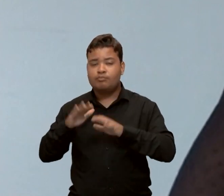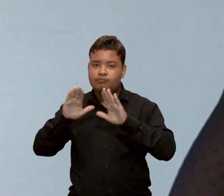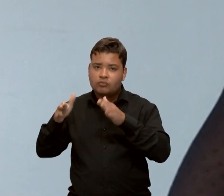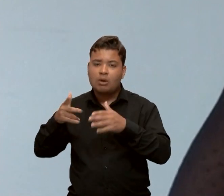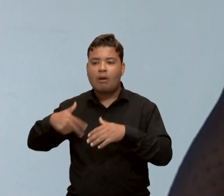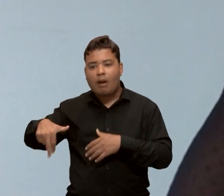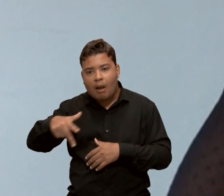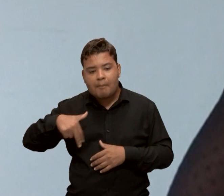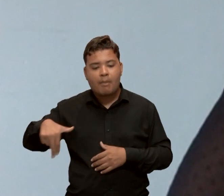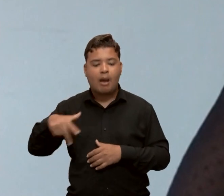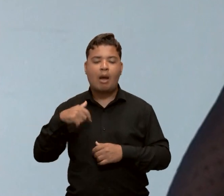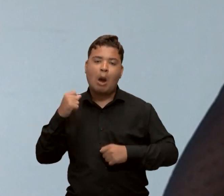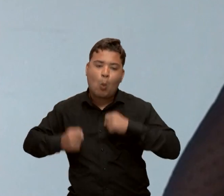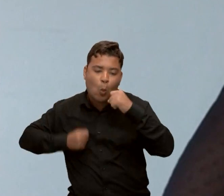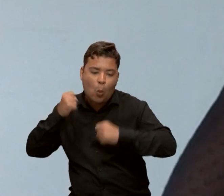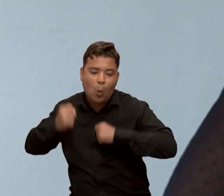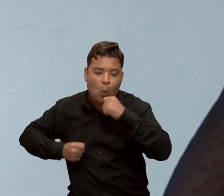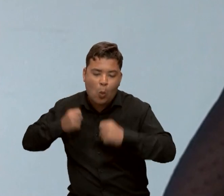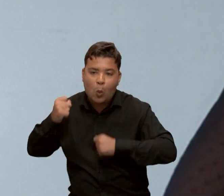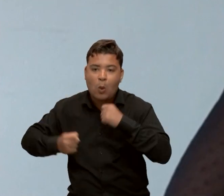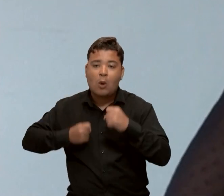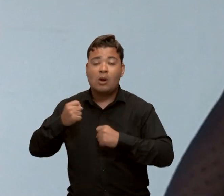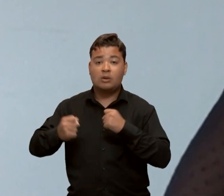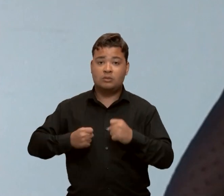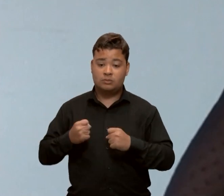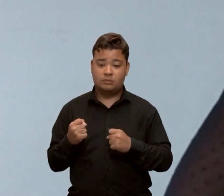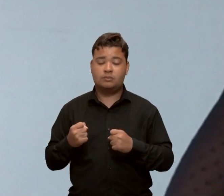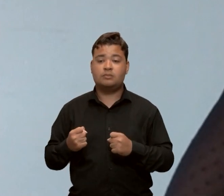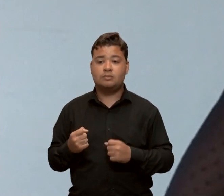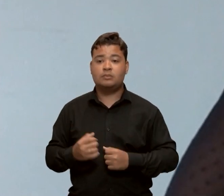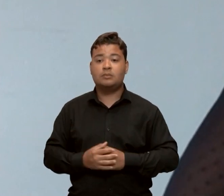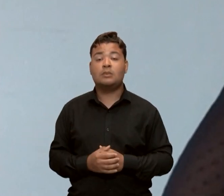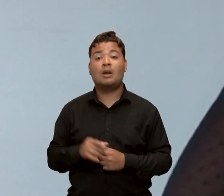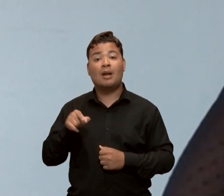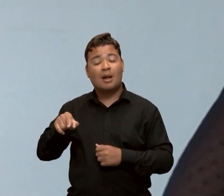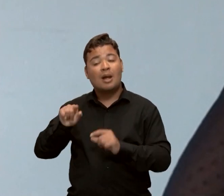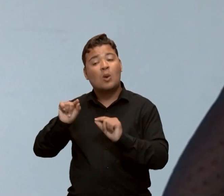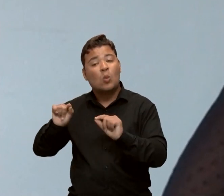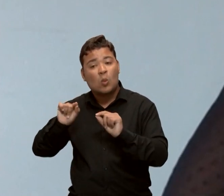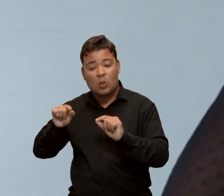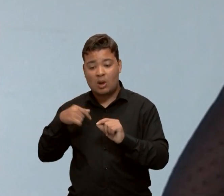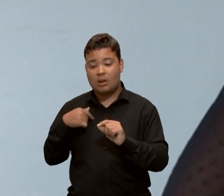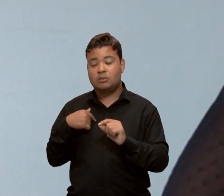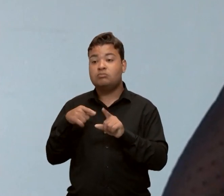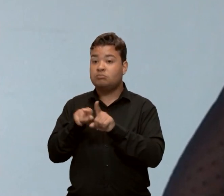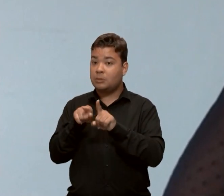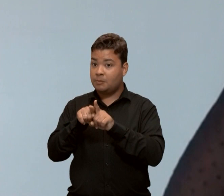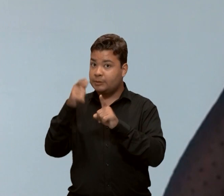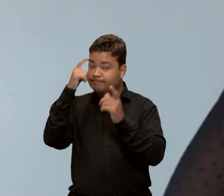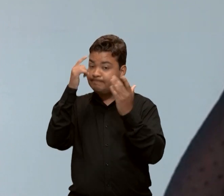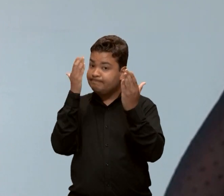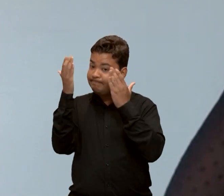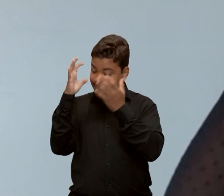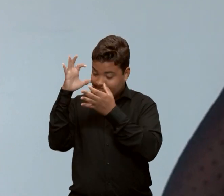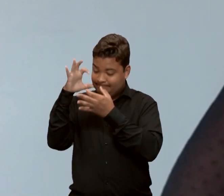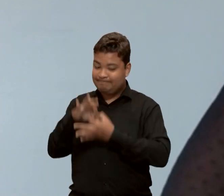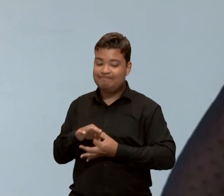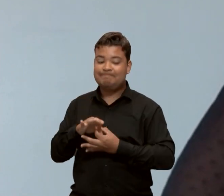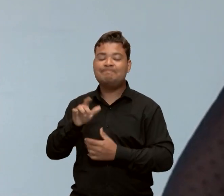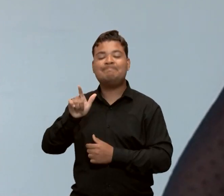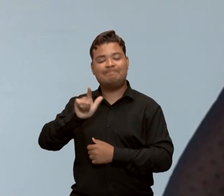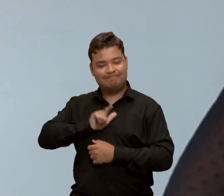estou trabalhando, além do meu corpo, eu estou trabalhando, né, a minha parte psíquica, o meu emocional, a minha